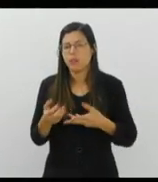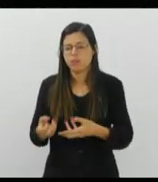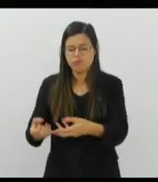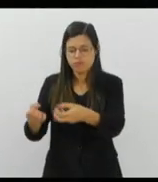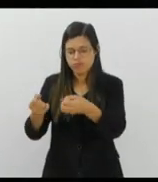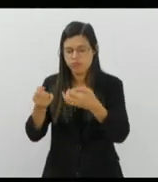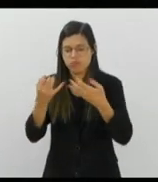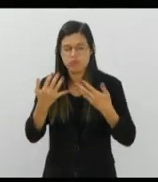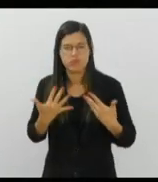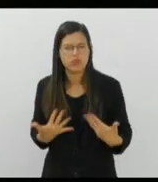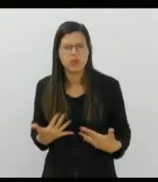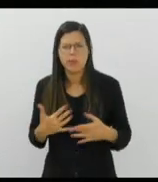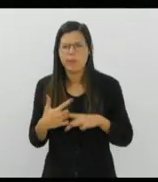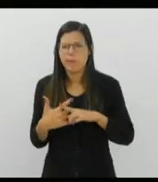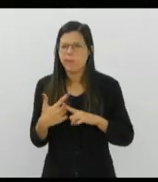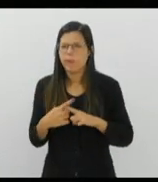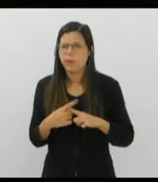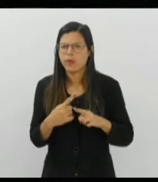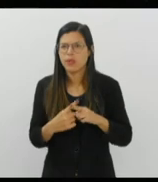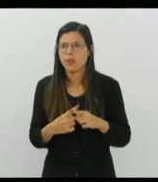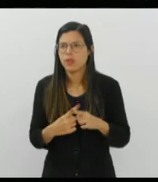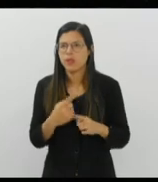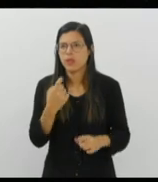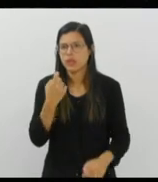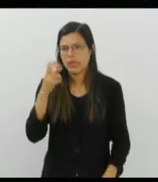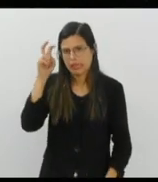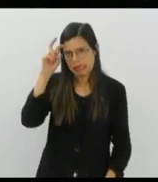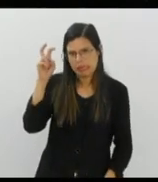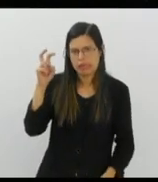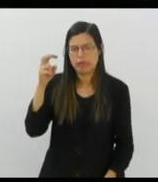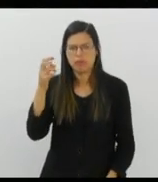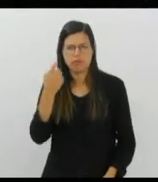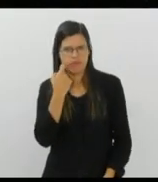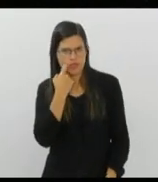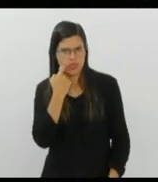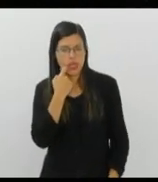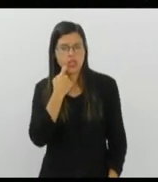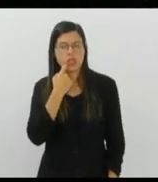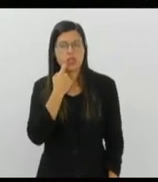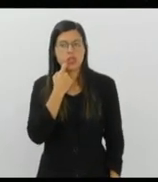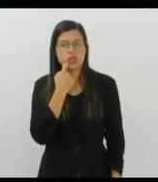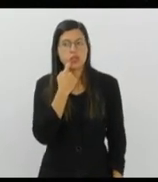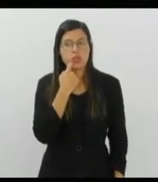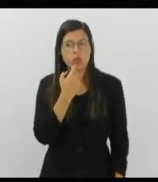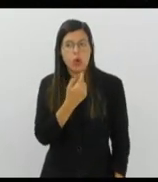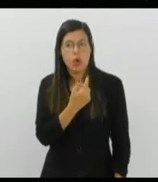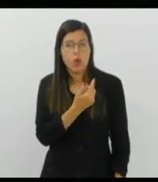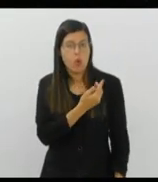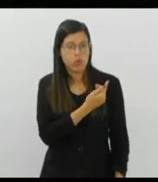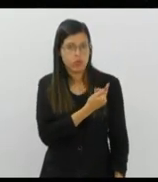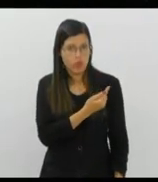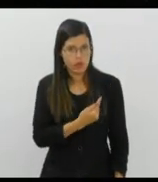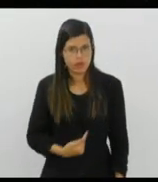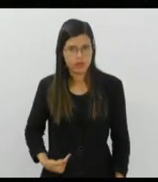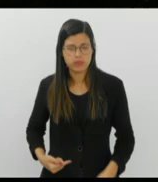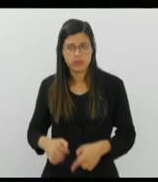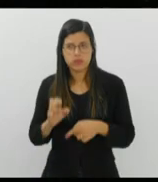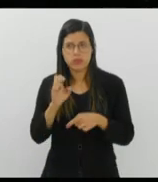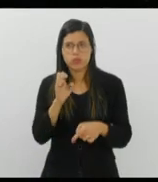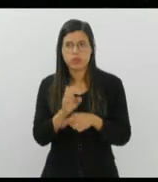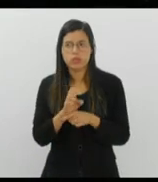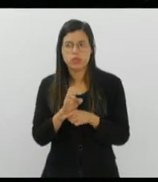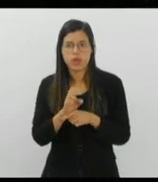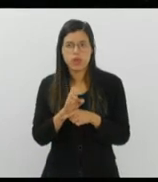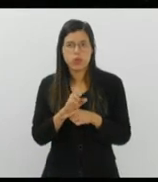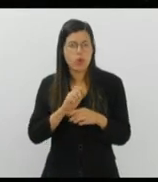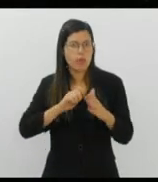por que na sexta-feira, de quinta para sexta-feira, o governo do Estado tinha